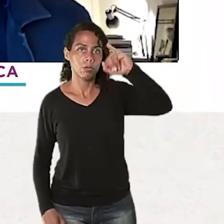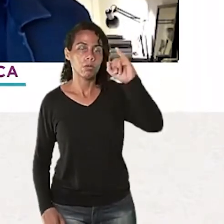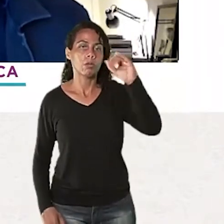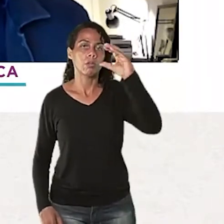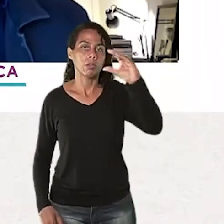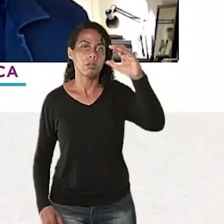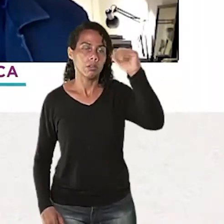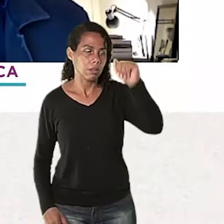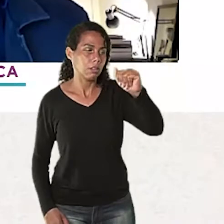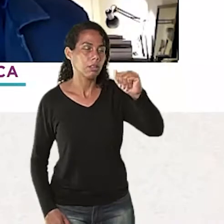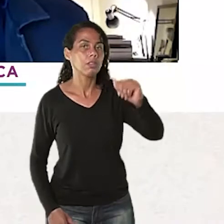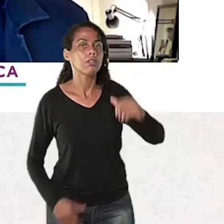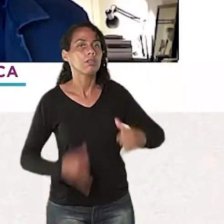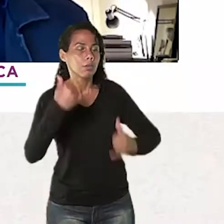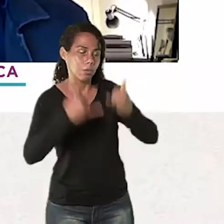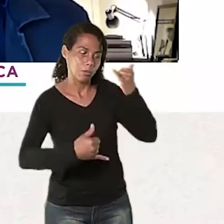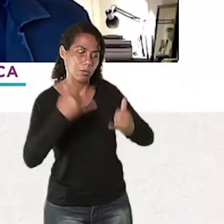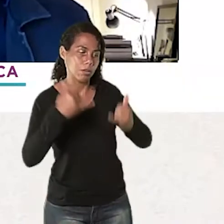de passear pelo livro.